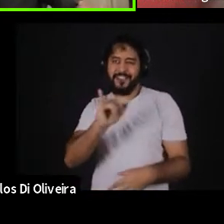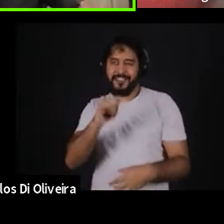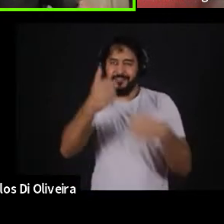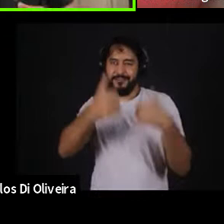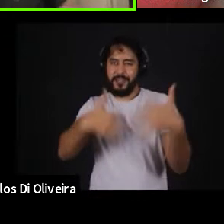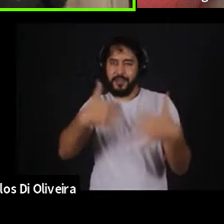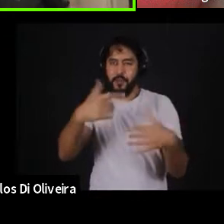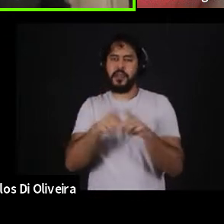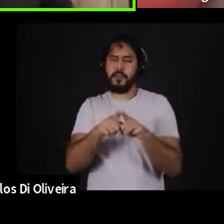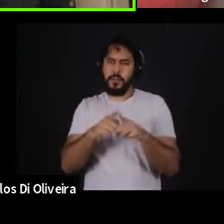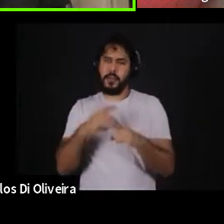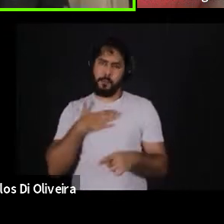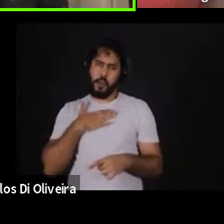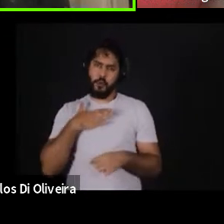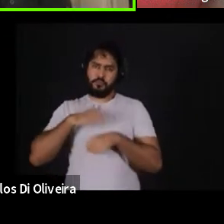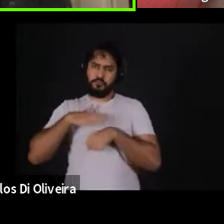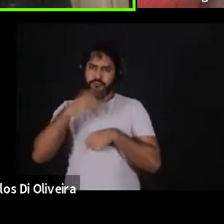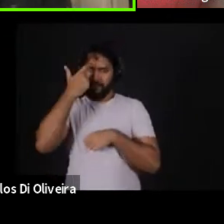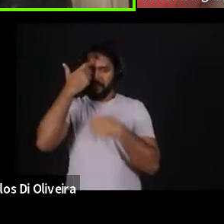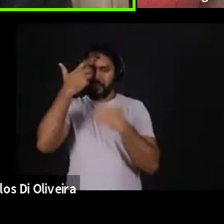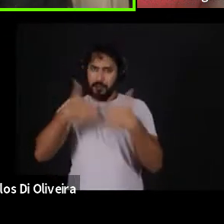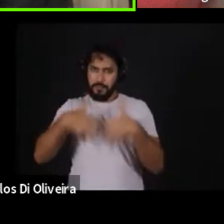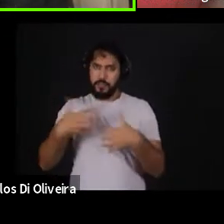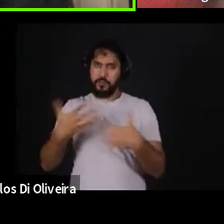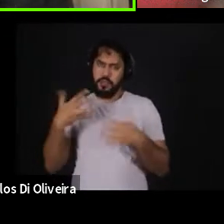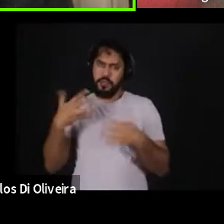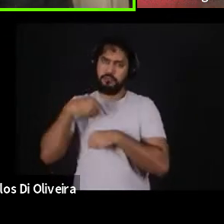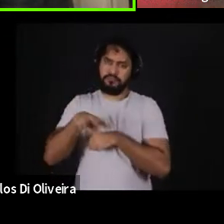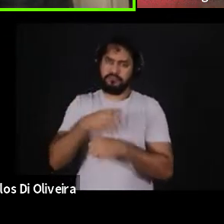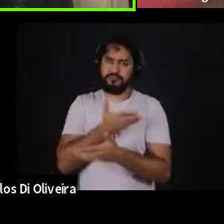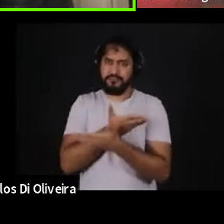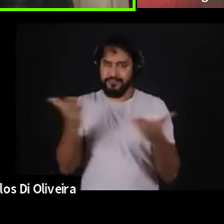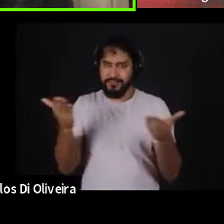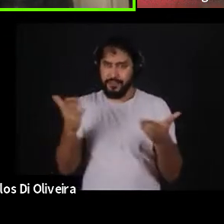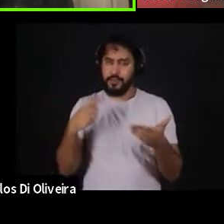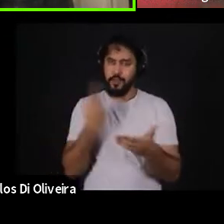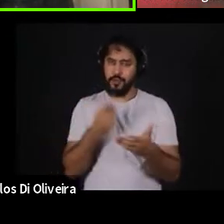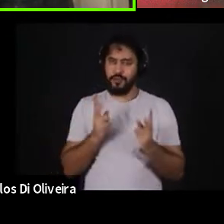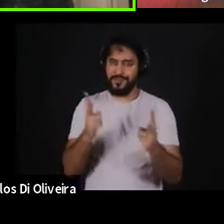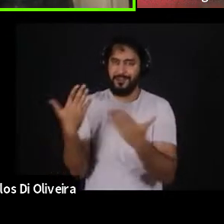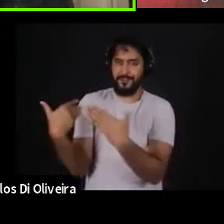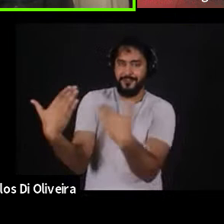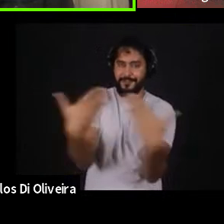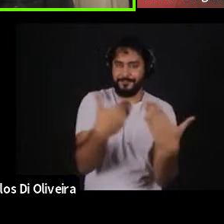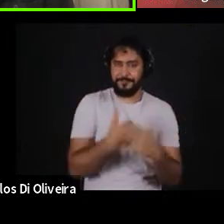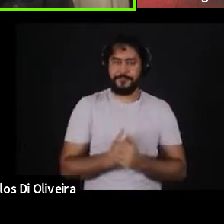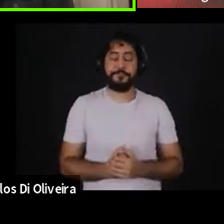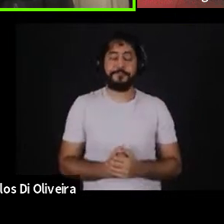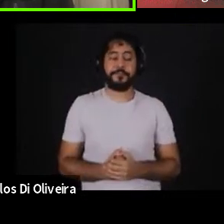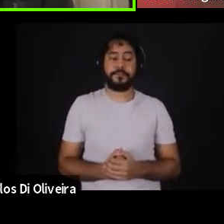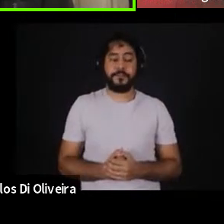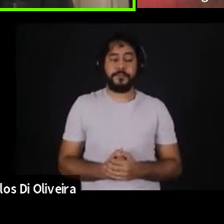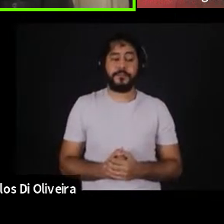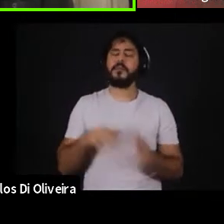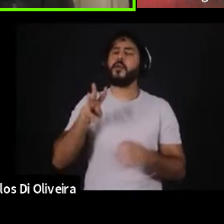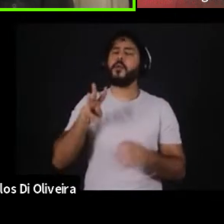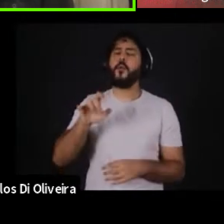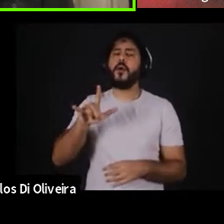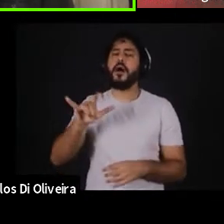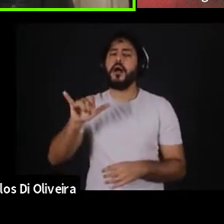assim, sei lá, podia lançar para vocês, para a gente continuar a conversa. Mas, Wallace, você